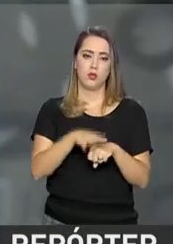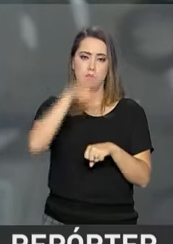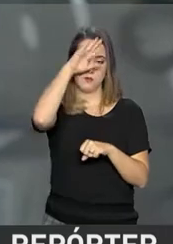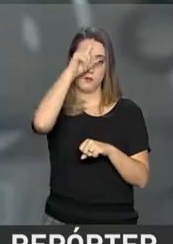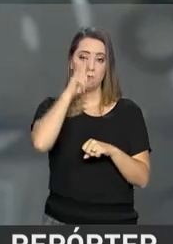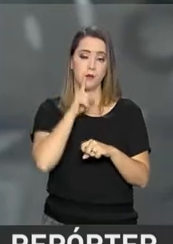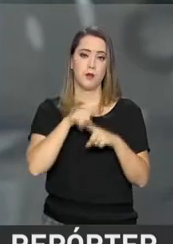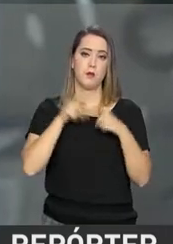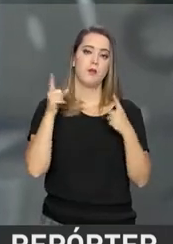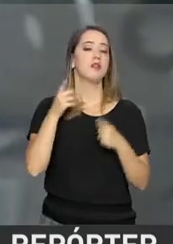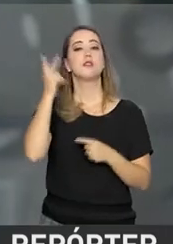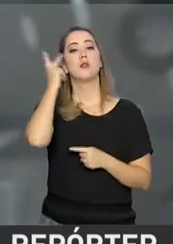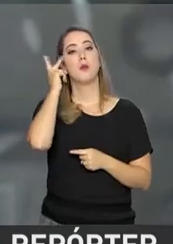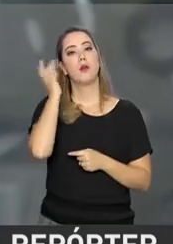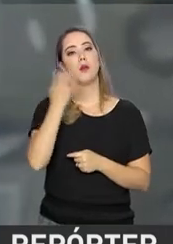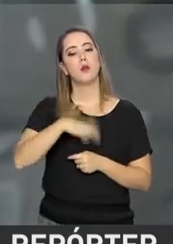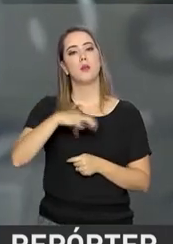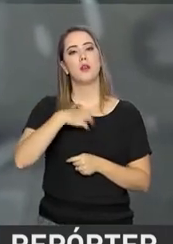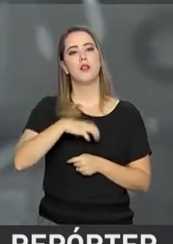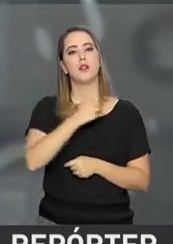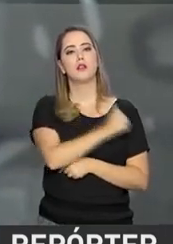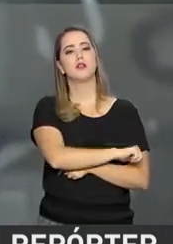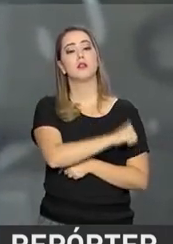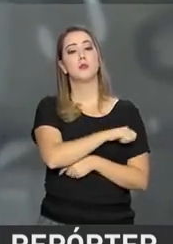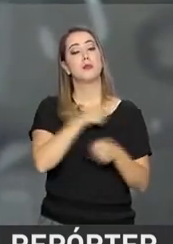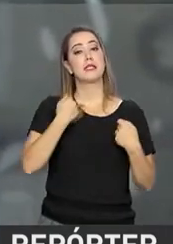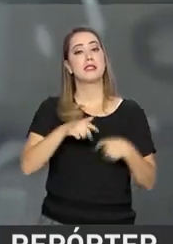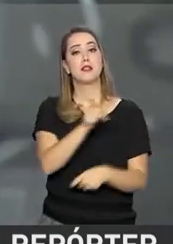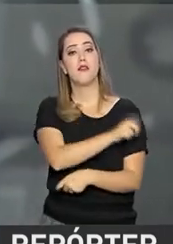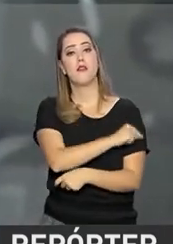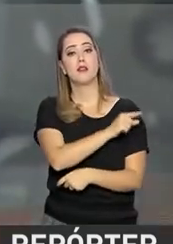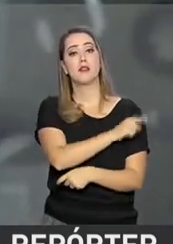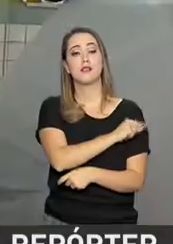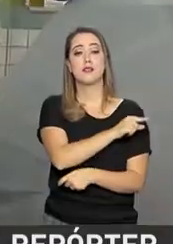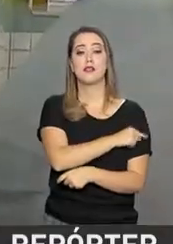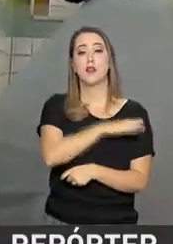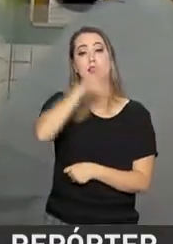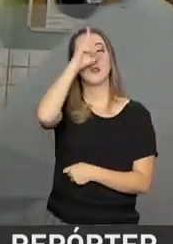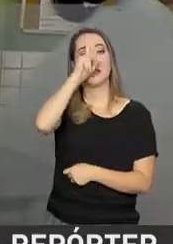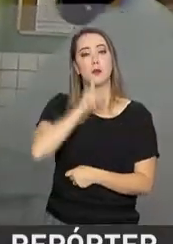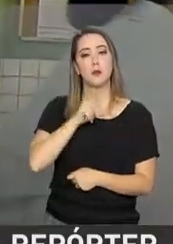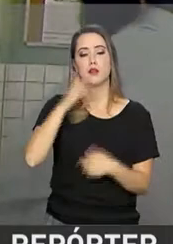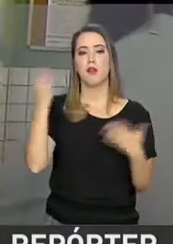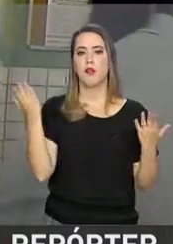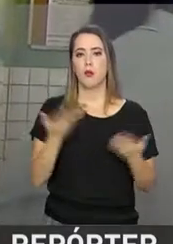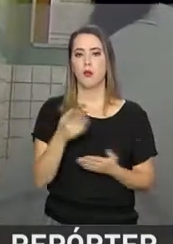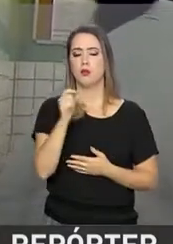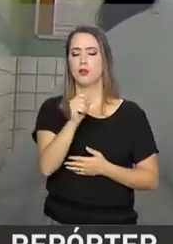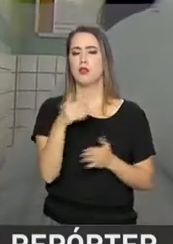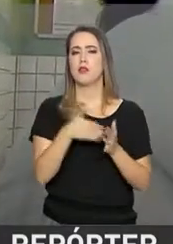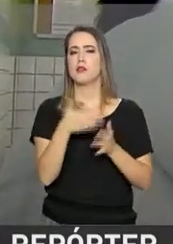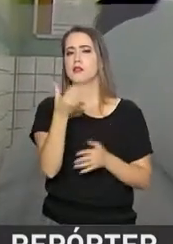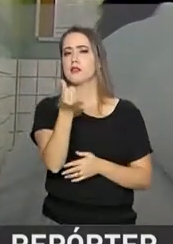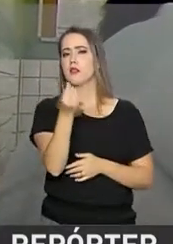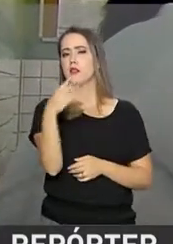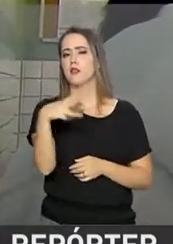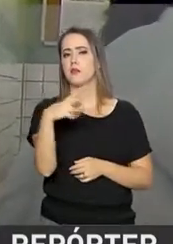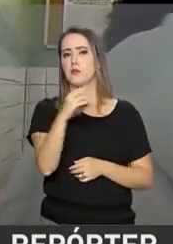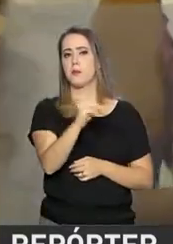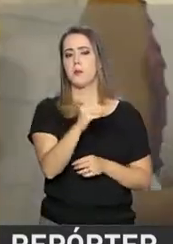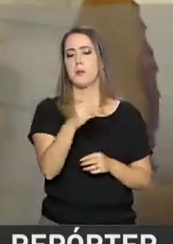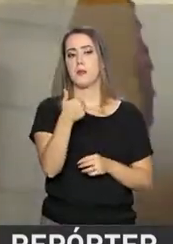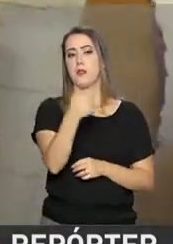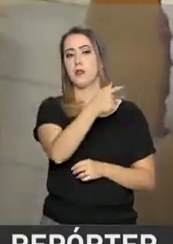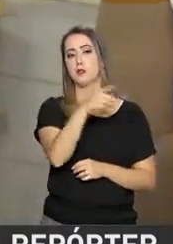da bahia são paulo e rio de janeiro tomar a vacina contra a febre amarela até 6 de março cerca de